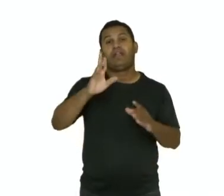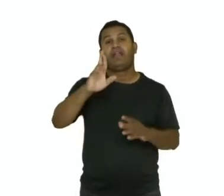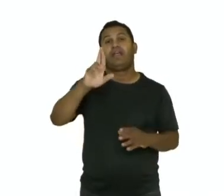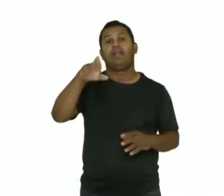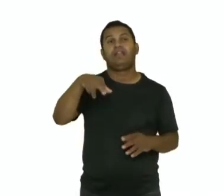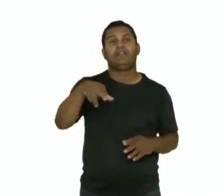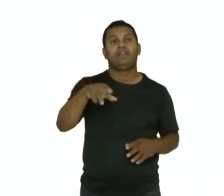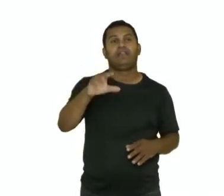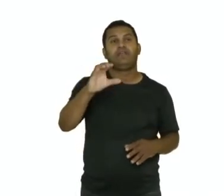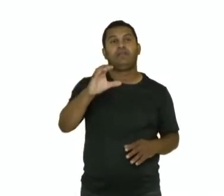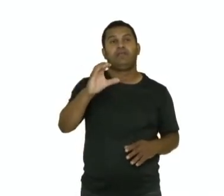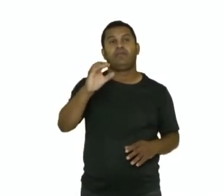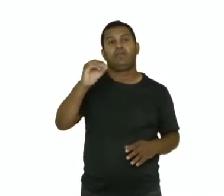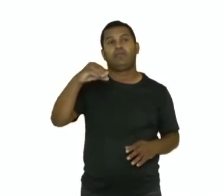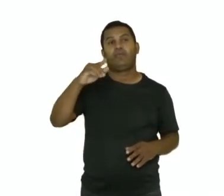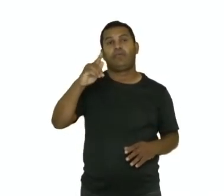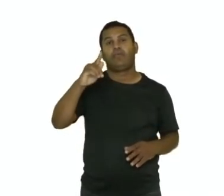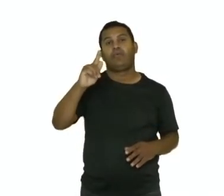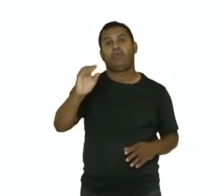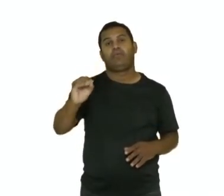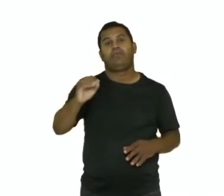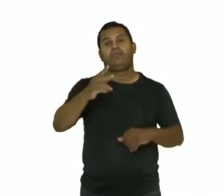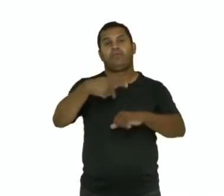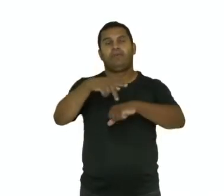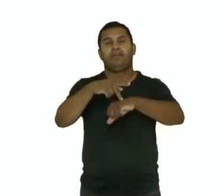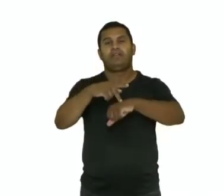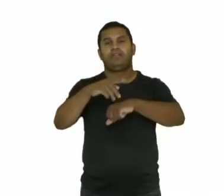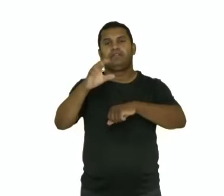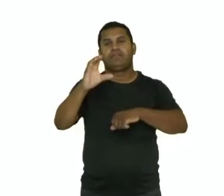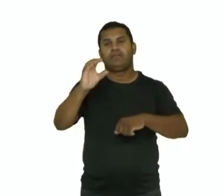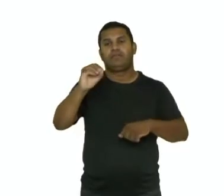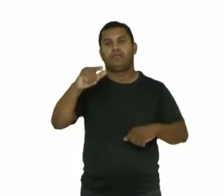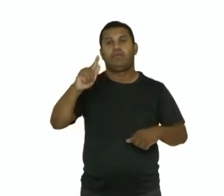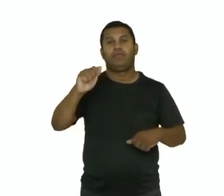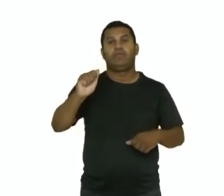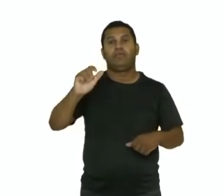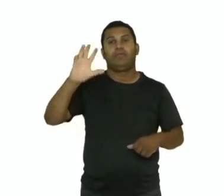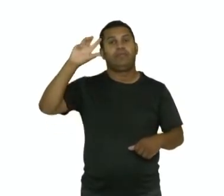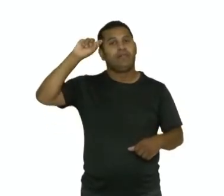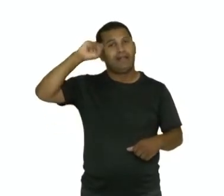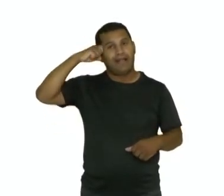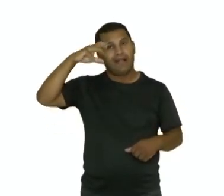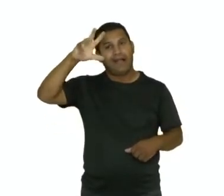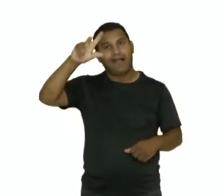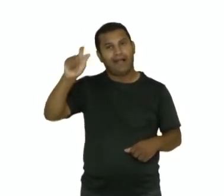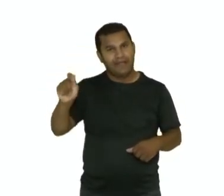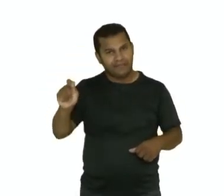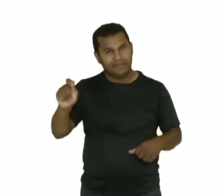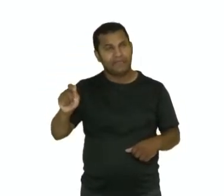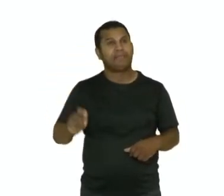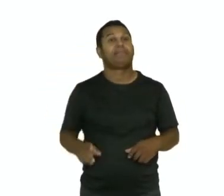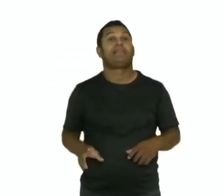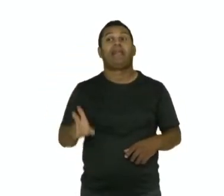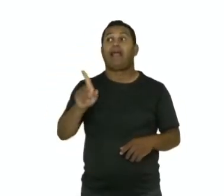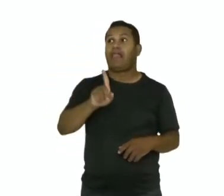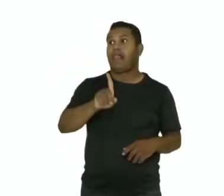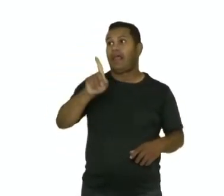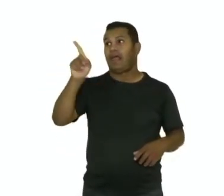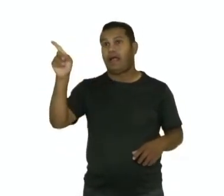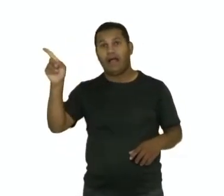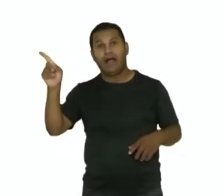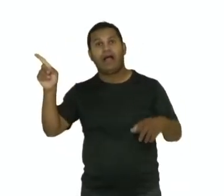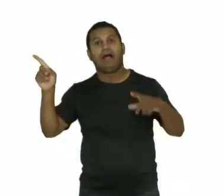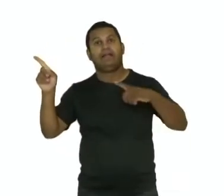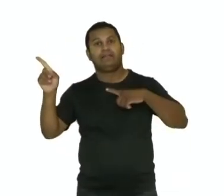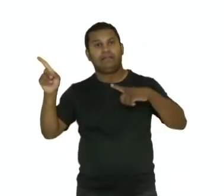têm um pouco desse passo arrastado, influenciado pela batida de tambor, justamente por sofrer essa